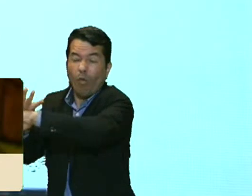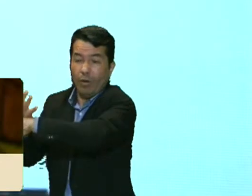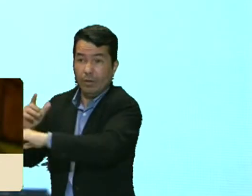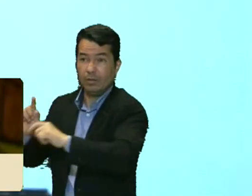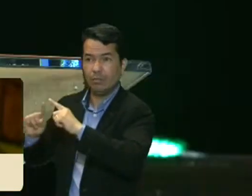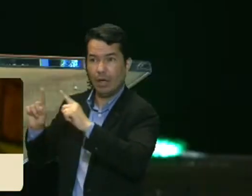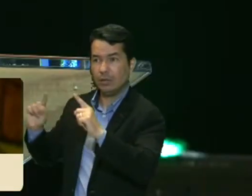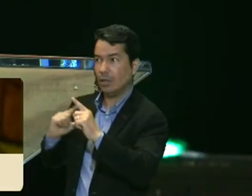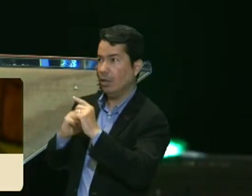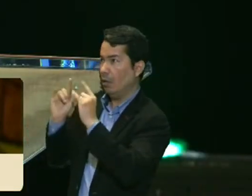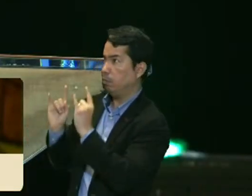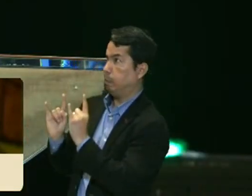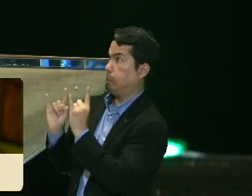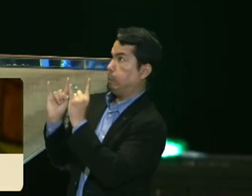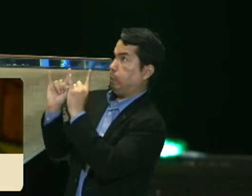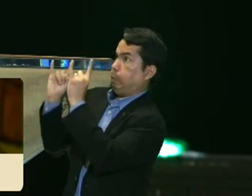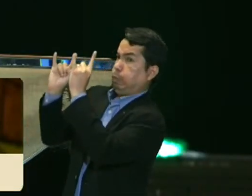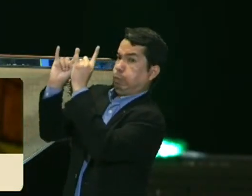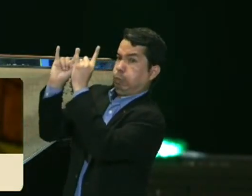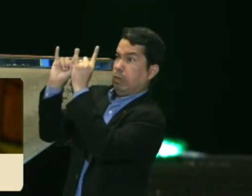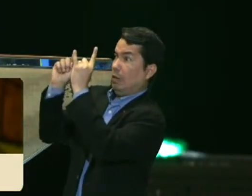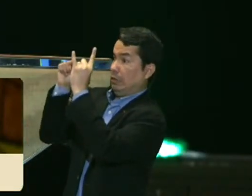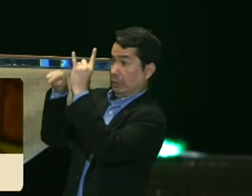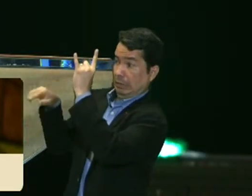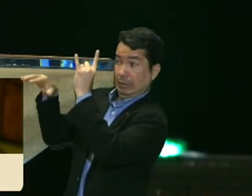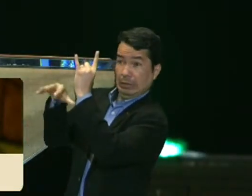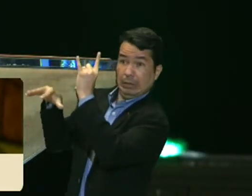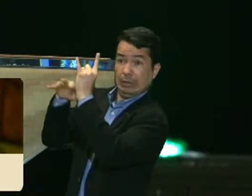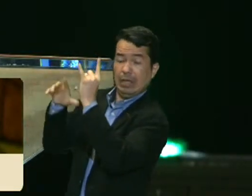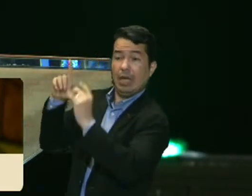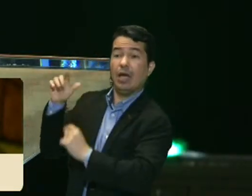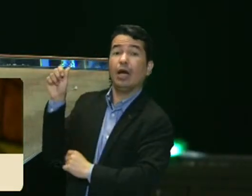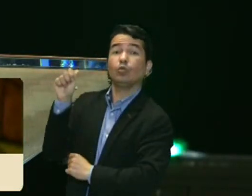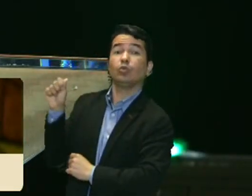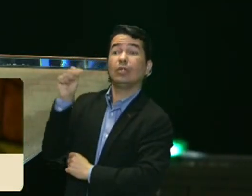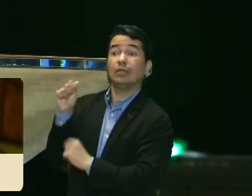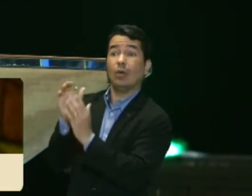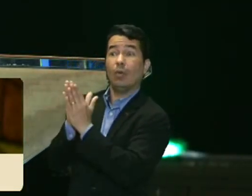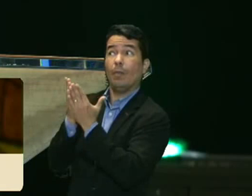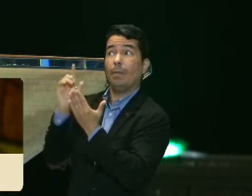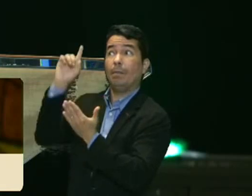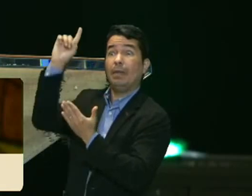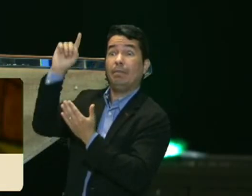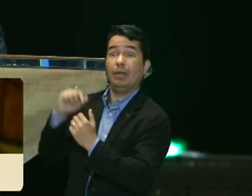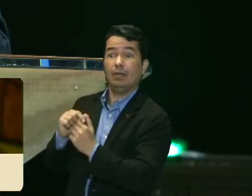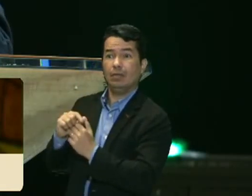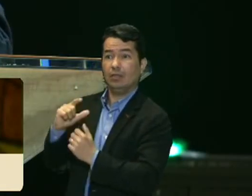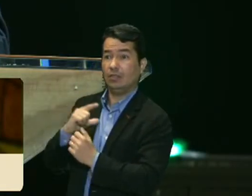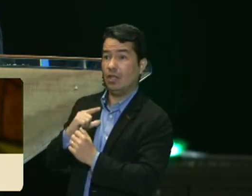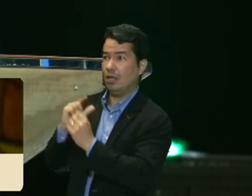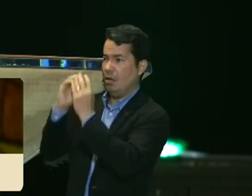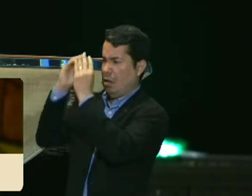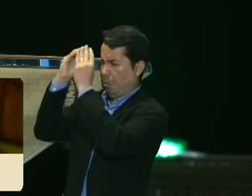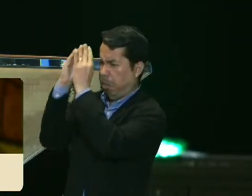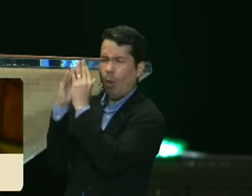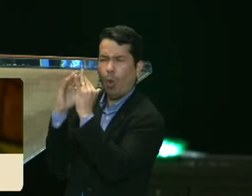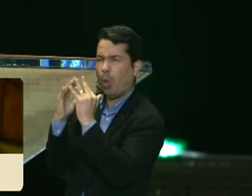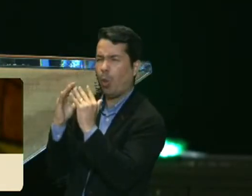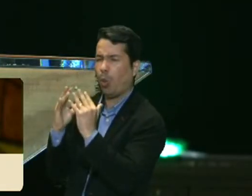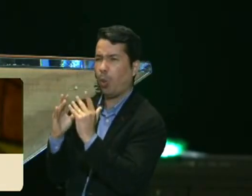Britânica Estrangeira. E as palavras na única parede que restou